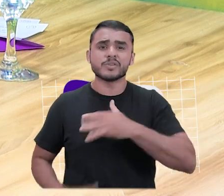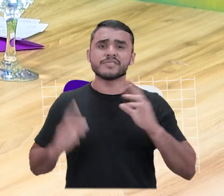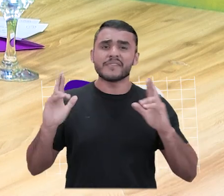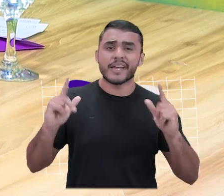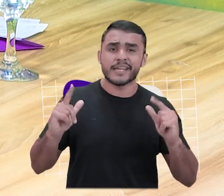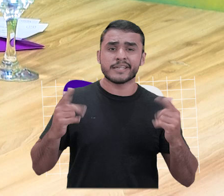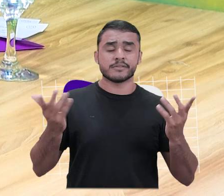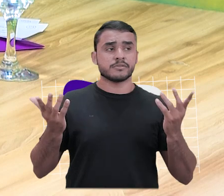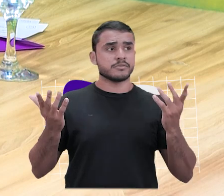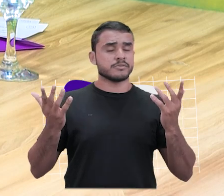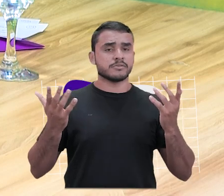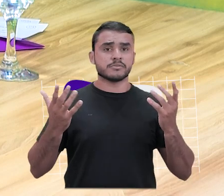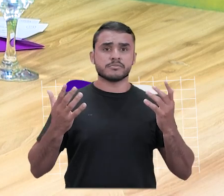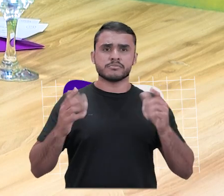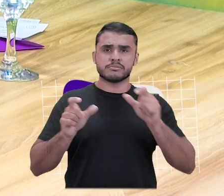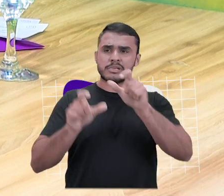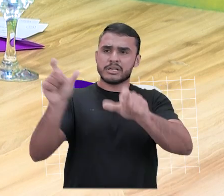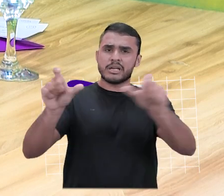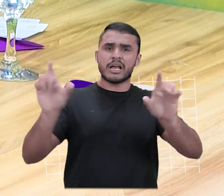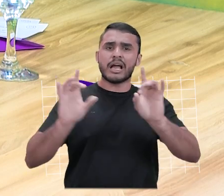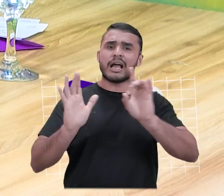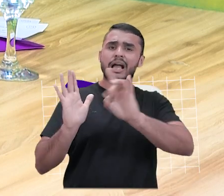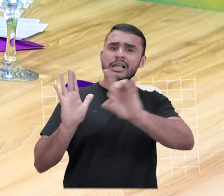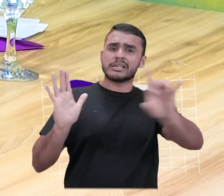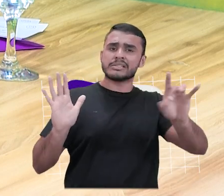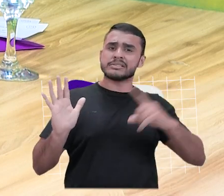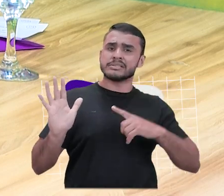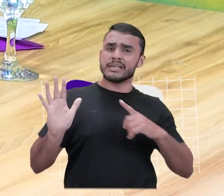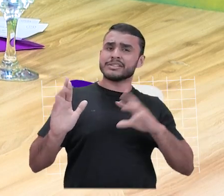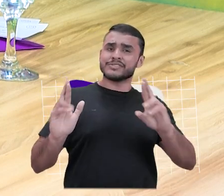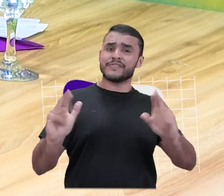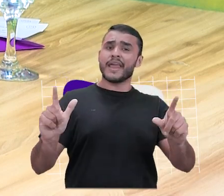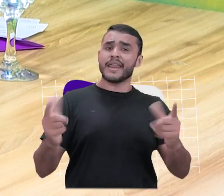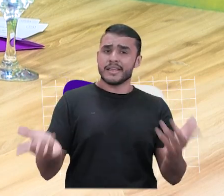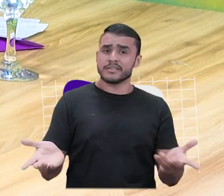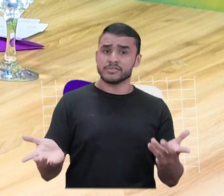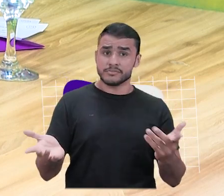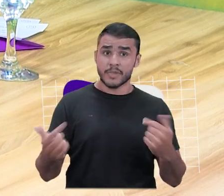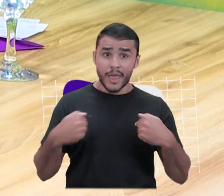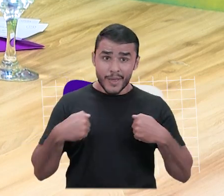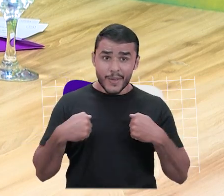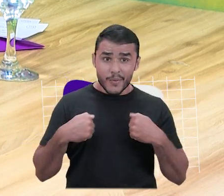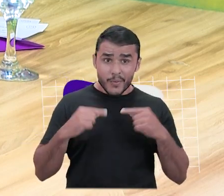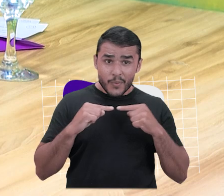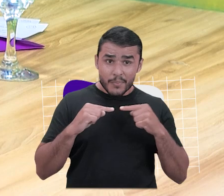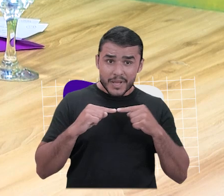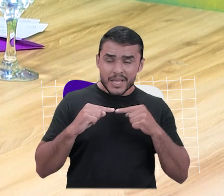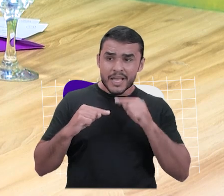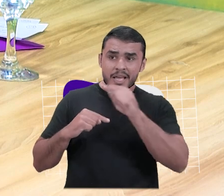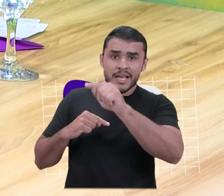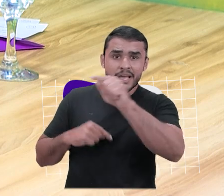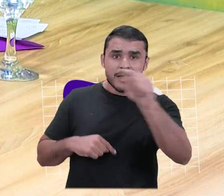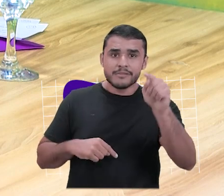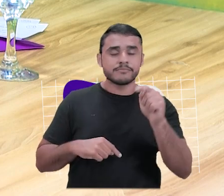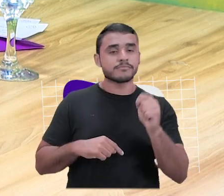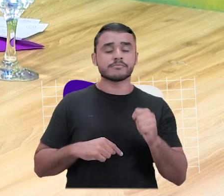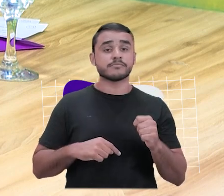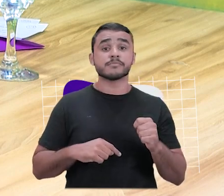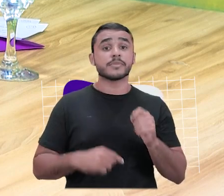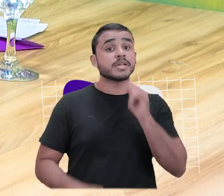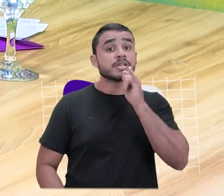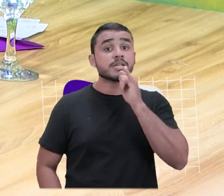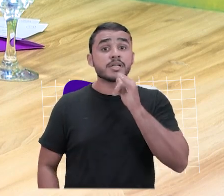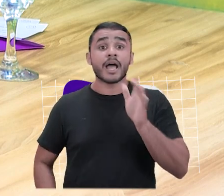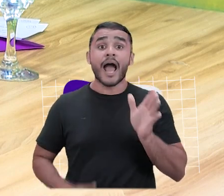sou eu não. Fala. Eu falo muito assim, porque a gente, como não tem acessibilidade pra gente, pessoa